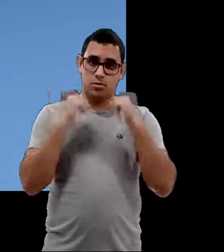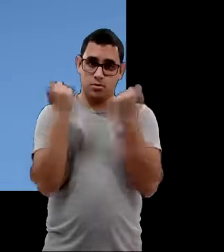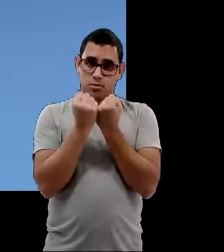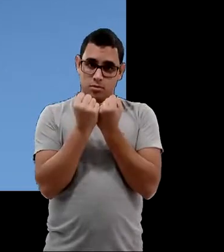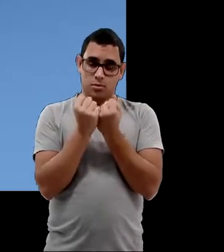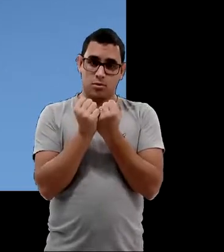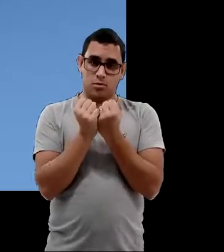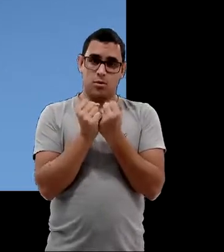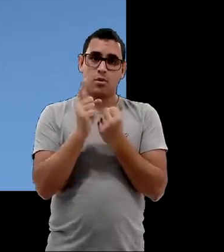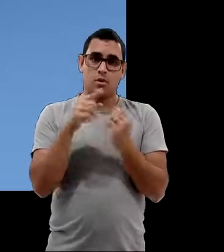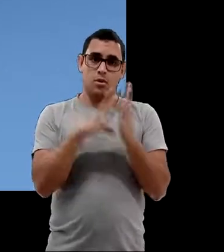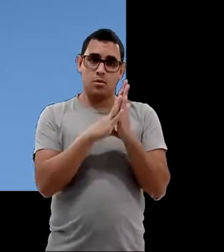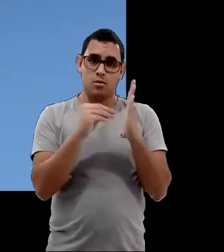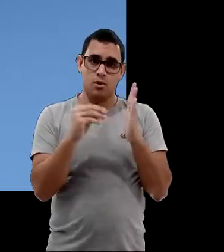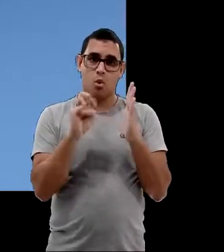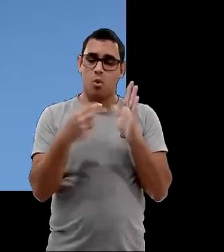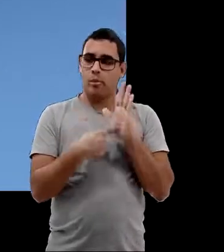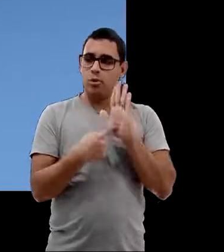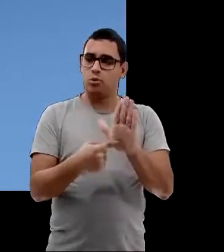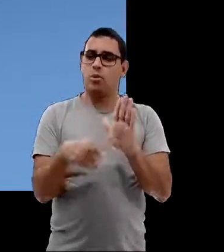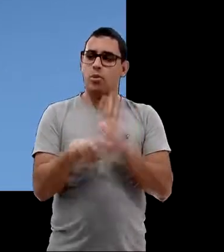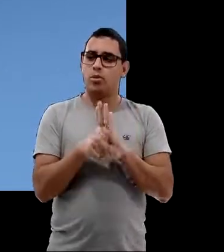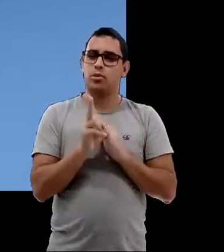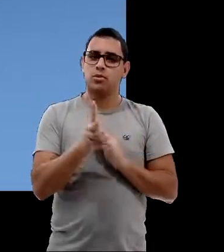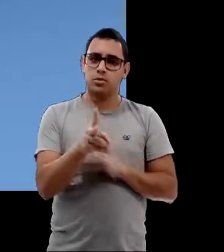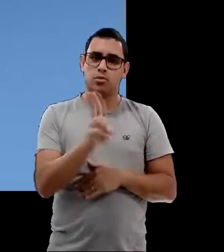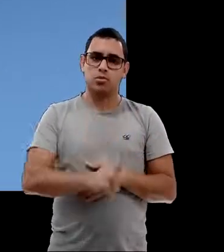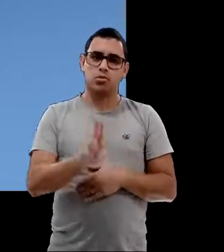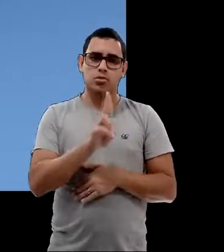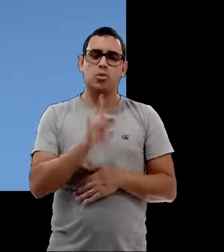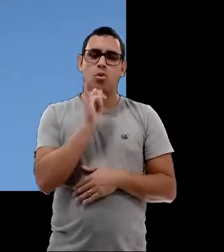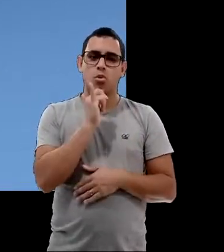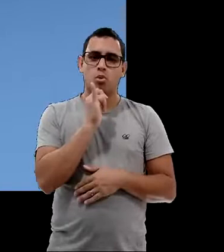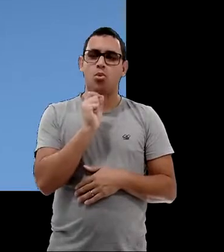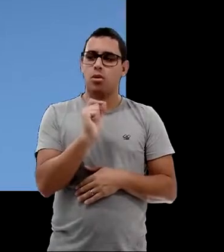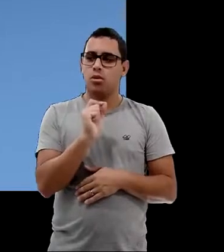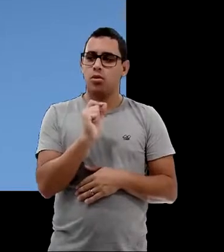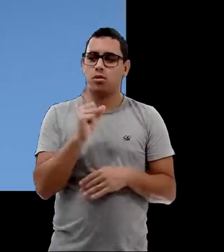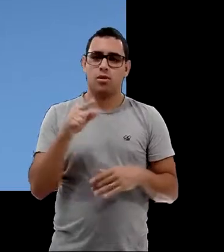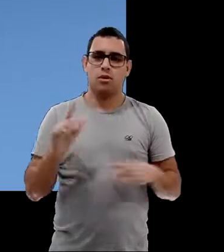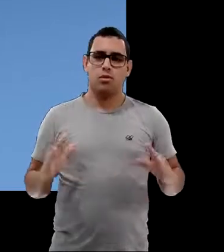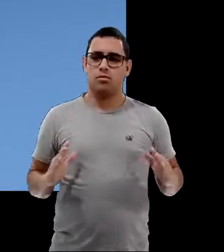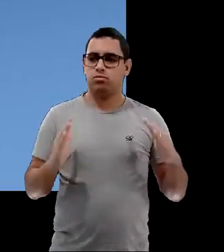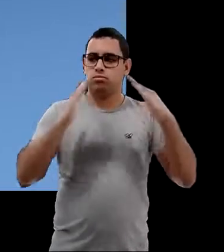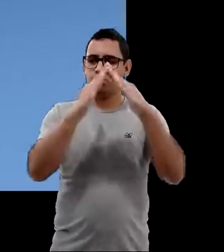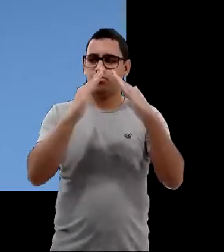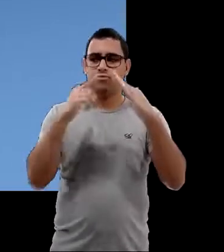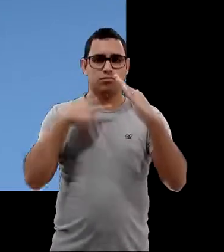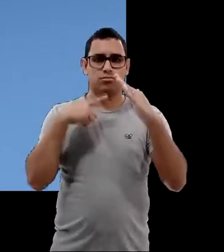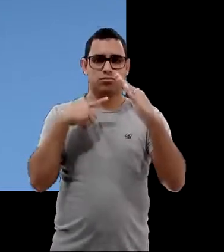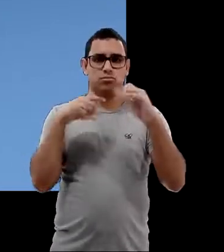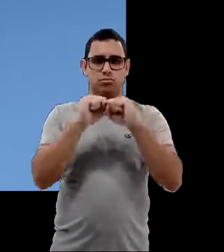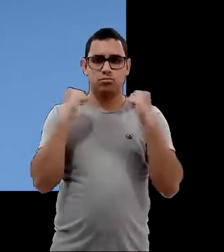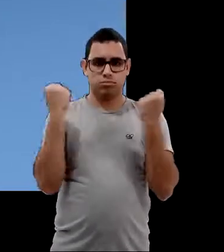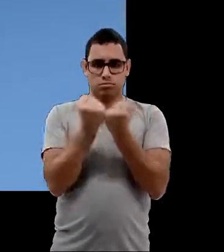moldada ou mostrada através de um símbolo chamado pirâmide social. Então, essa